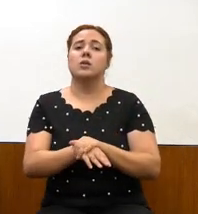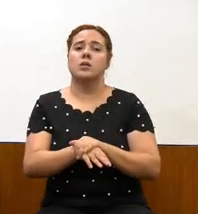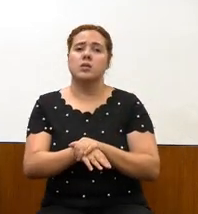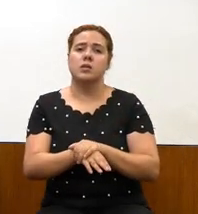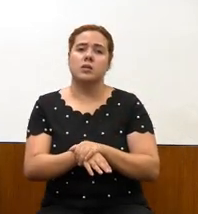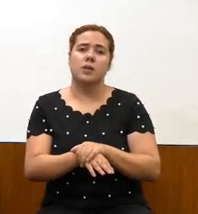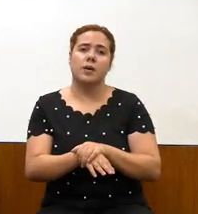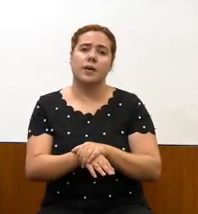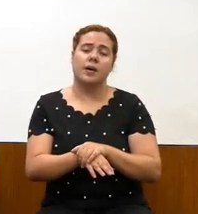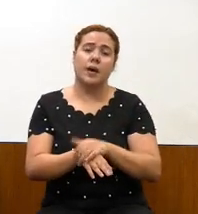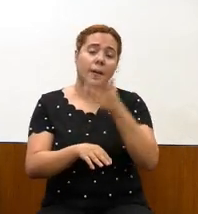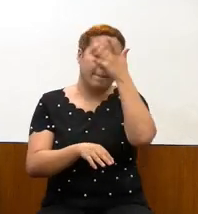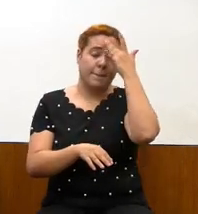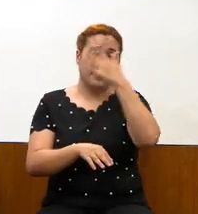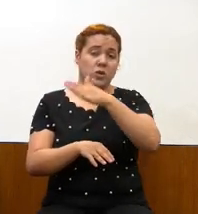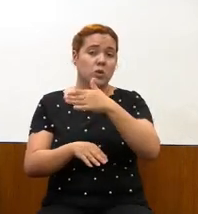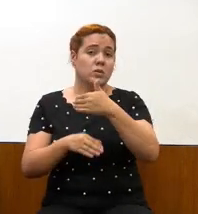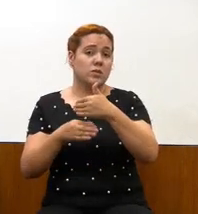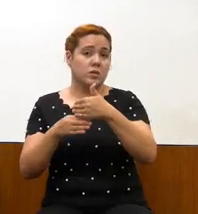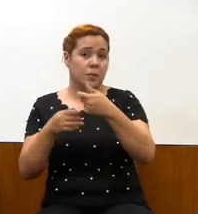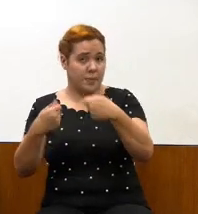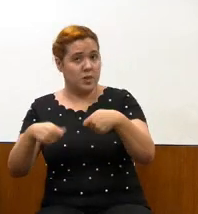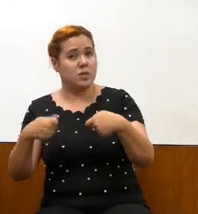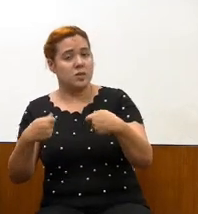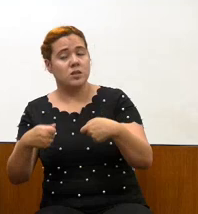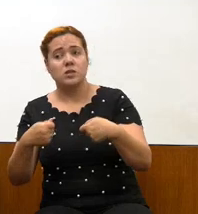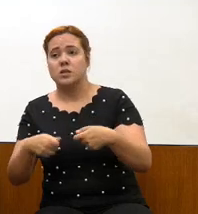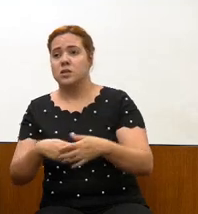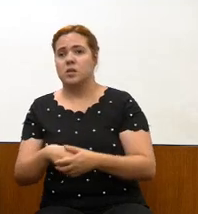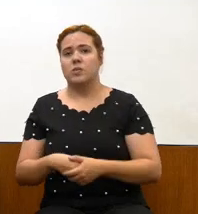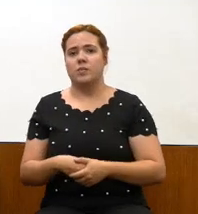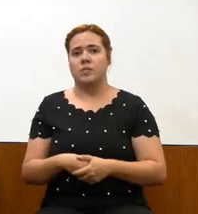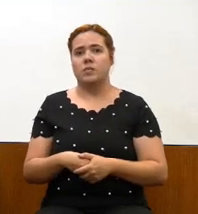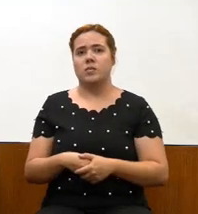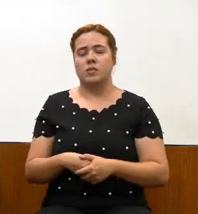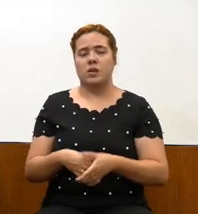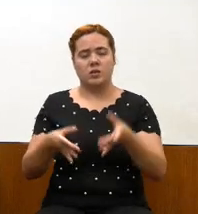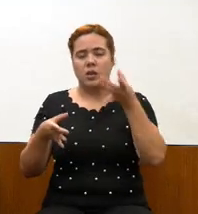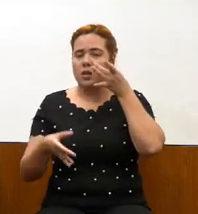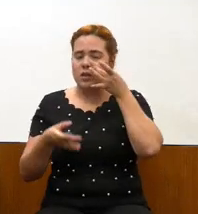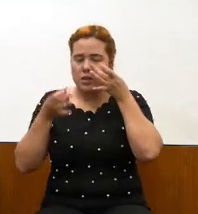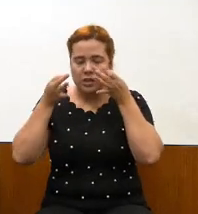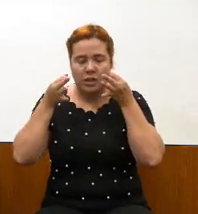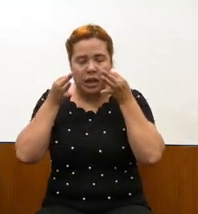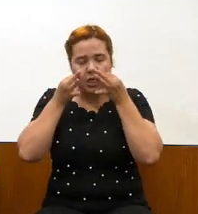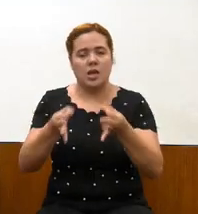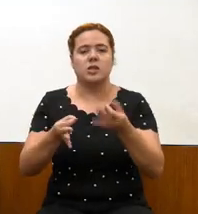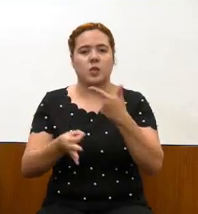enquanto pessoas que precisam desse atendimento, estão atentos.